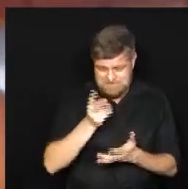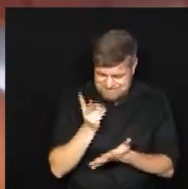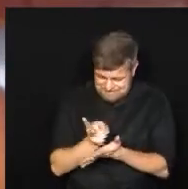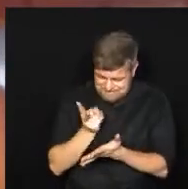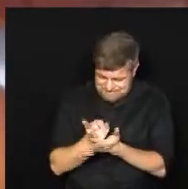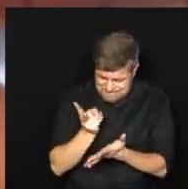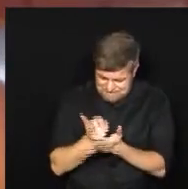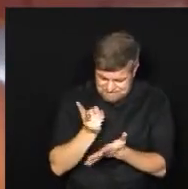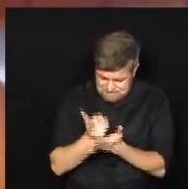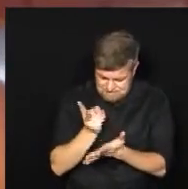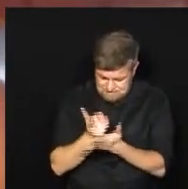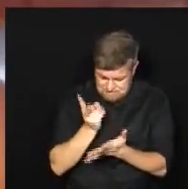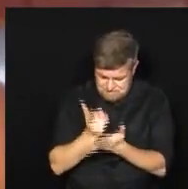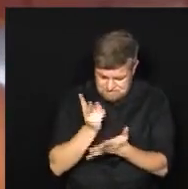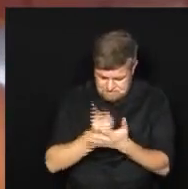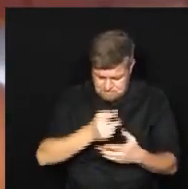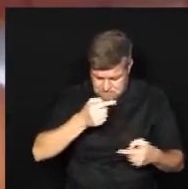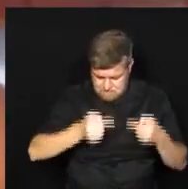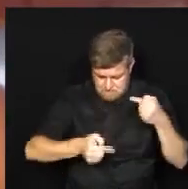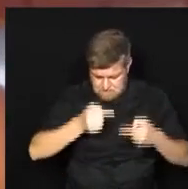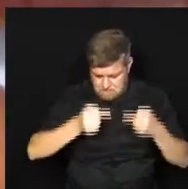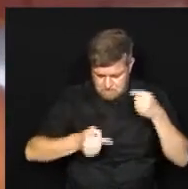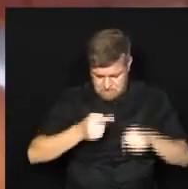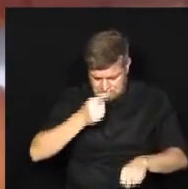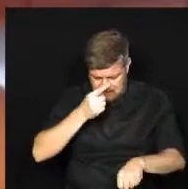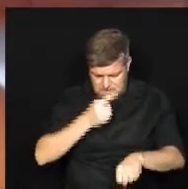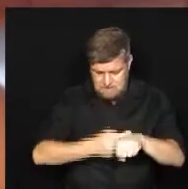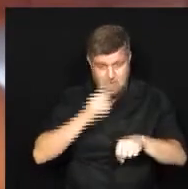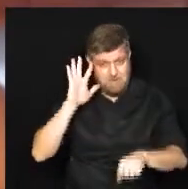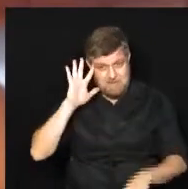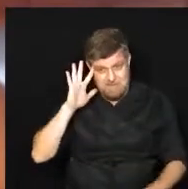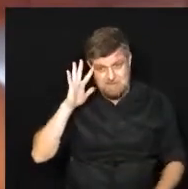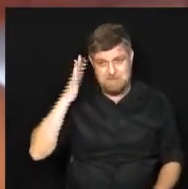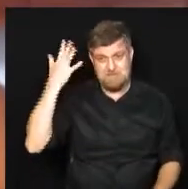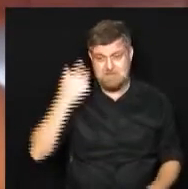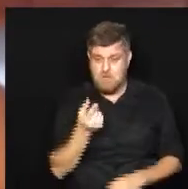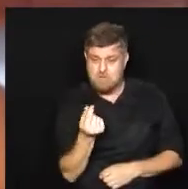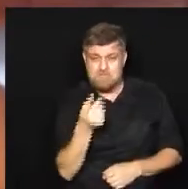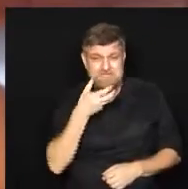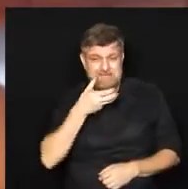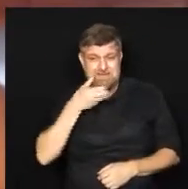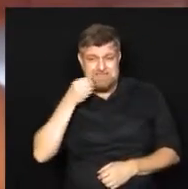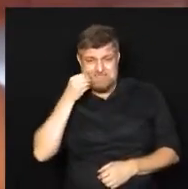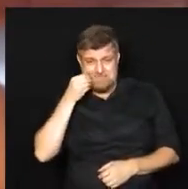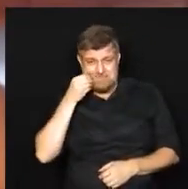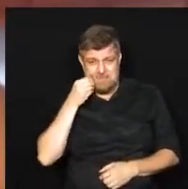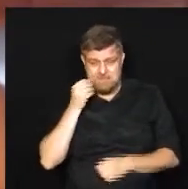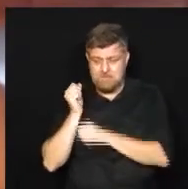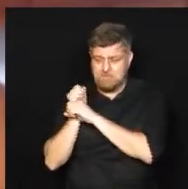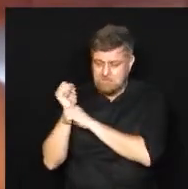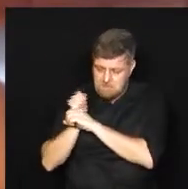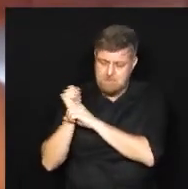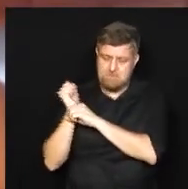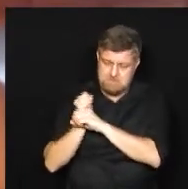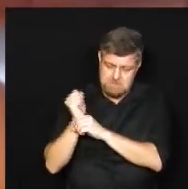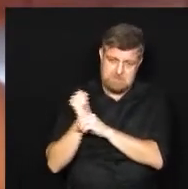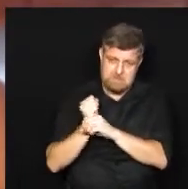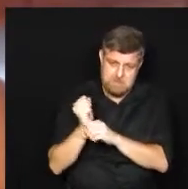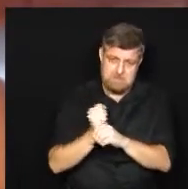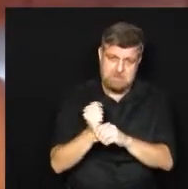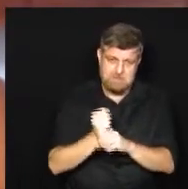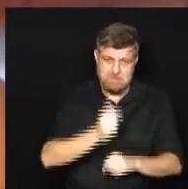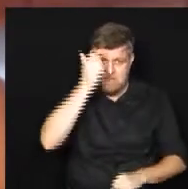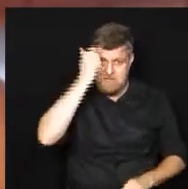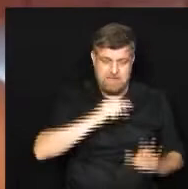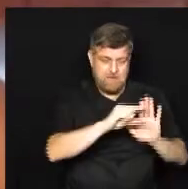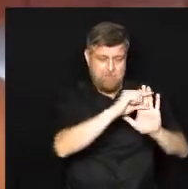constante para discutir, no momento das decisões orçamentárias, em vários anos, ano após ano, nós